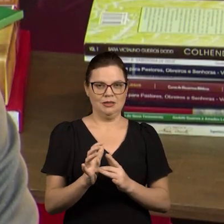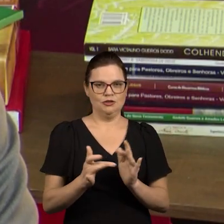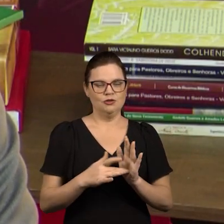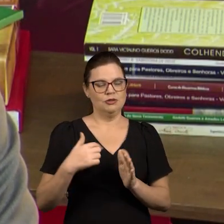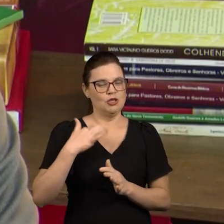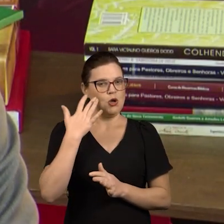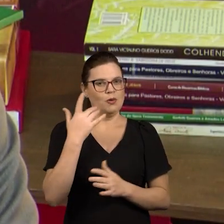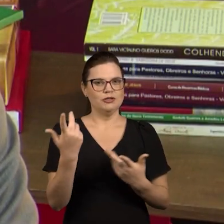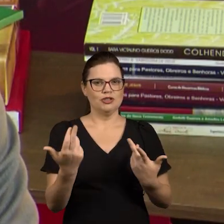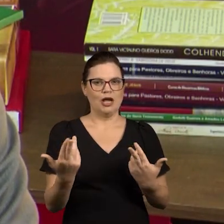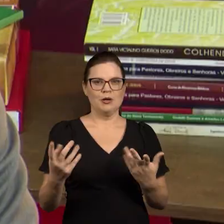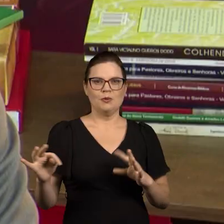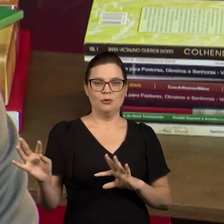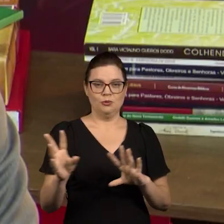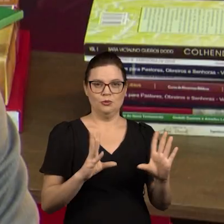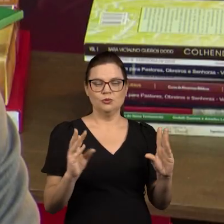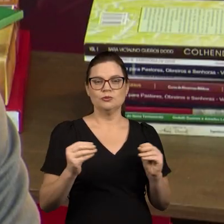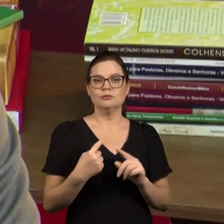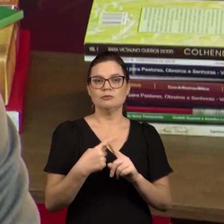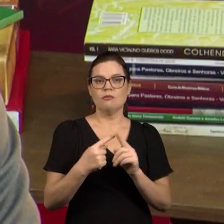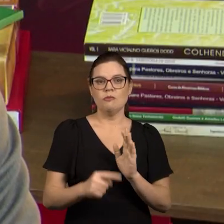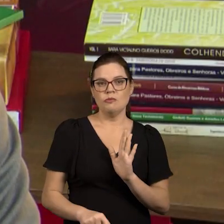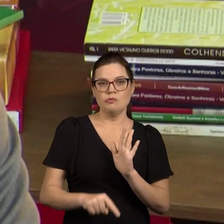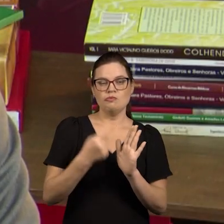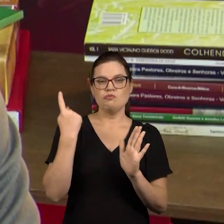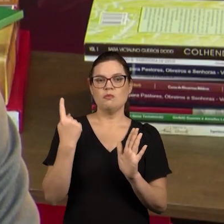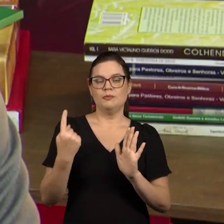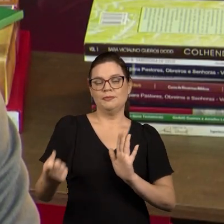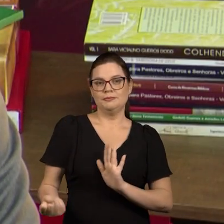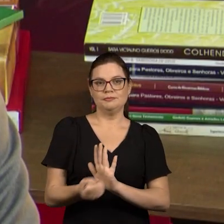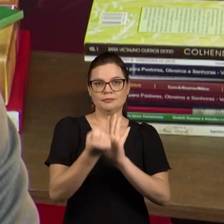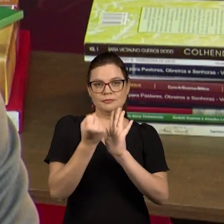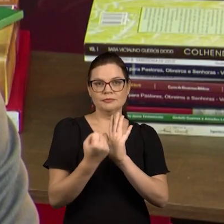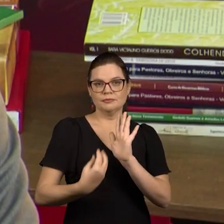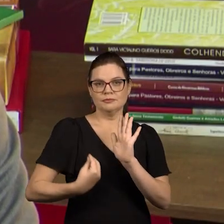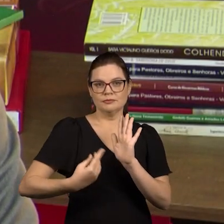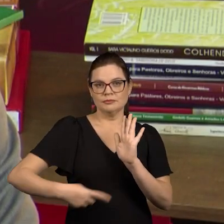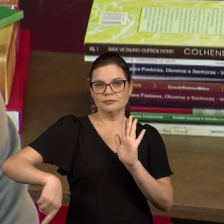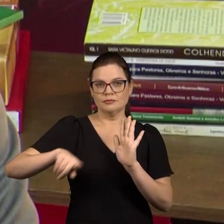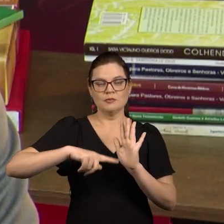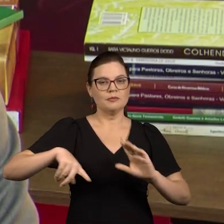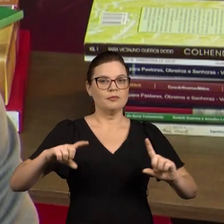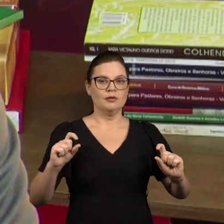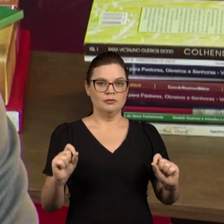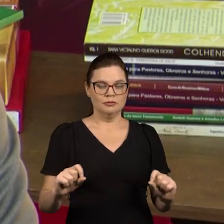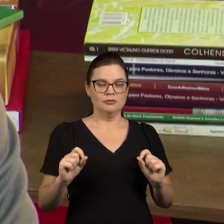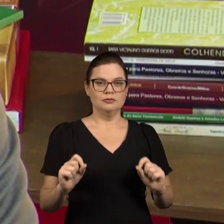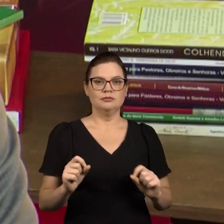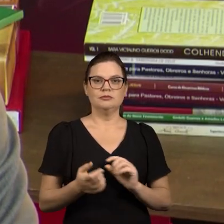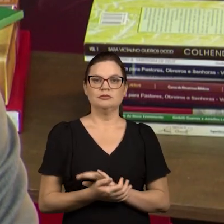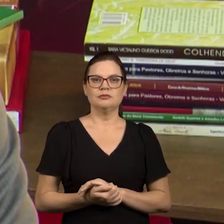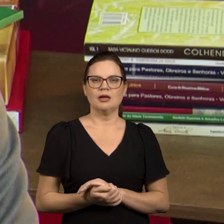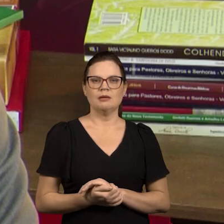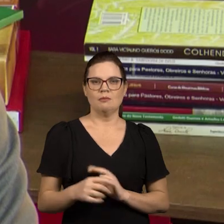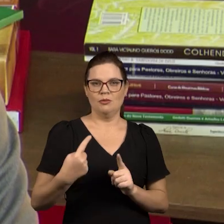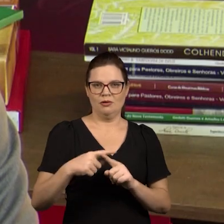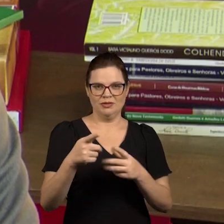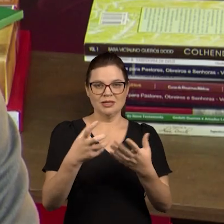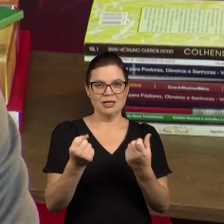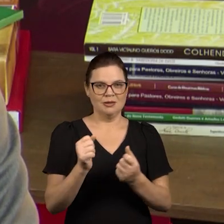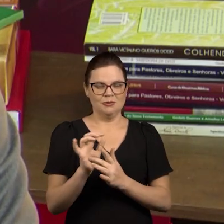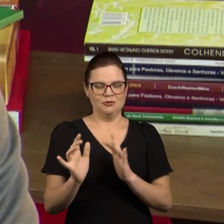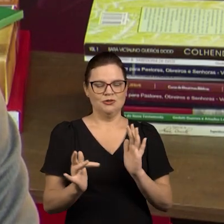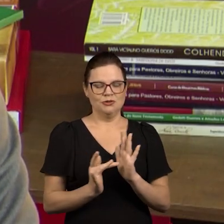A primeira coisa que impacta nas nossas vidas, quando você é alcançado por Deus, né, tem esse